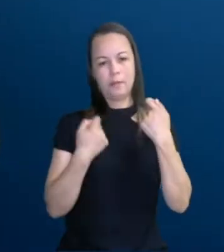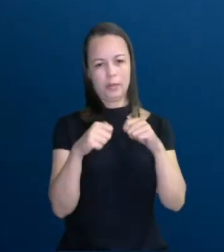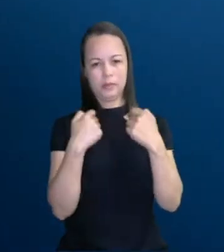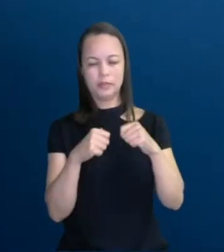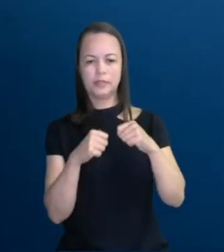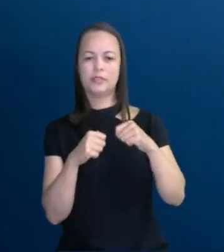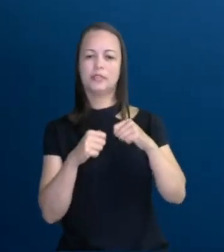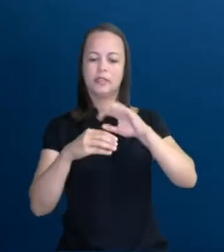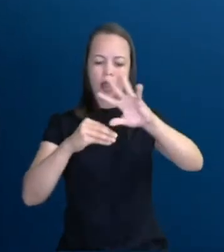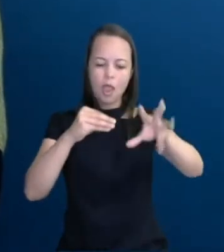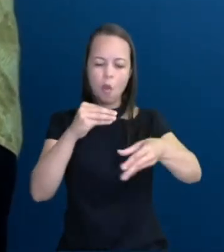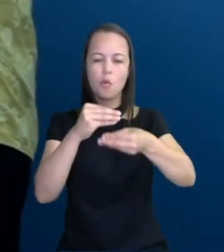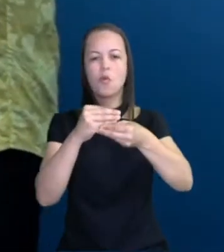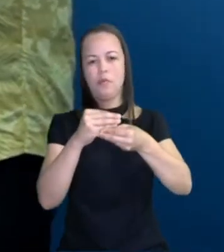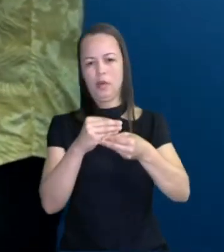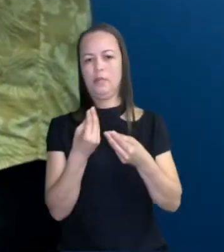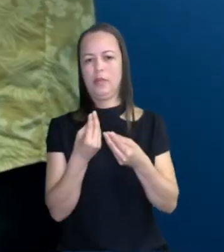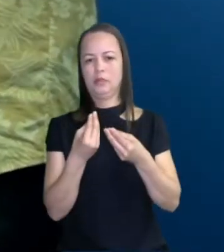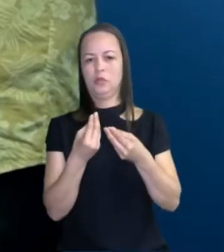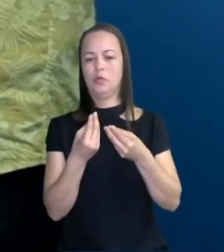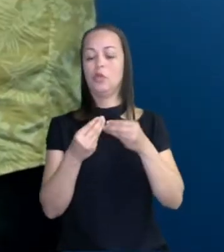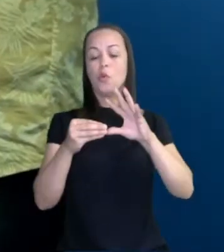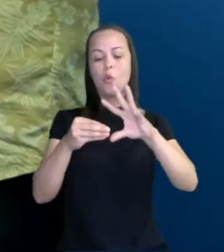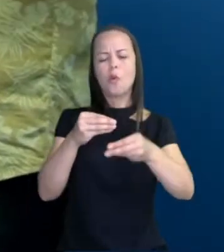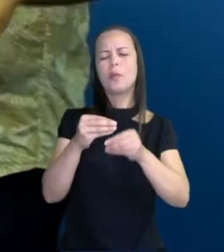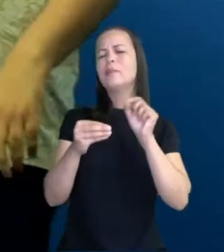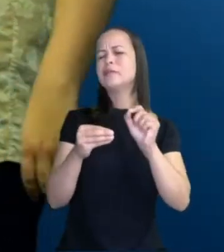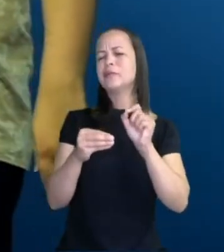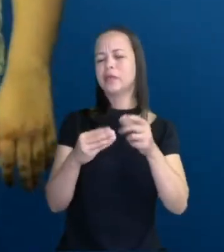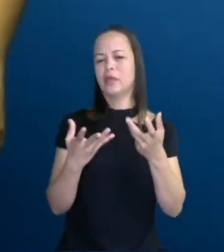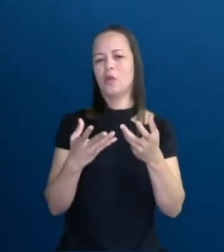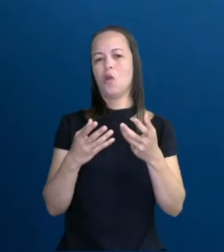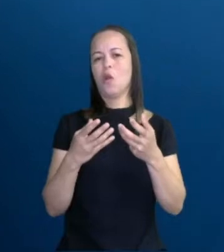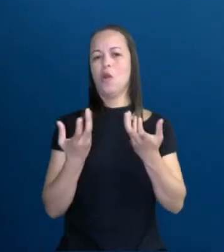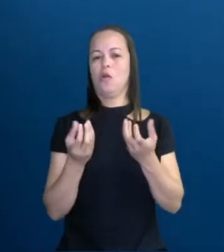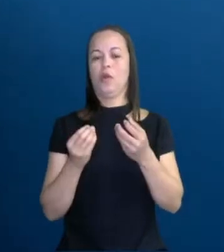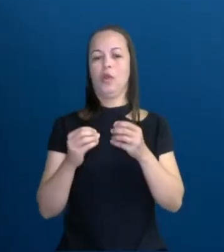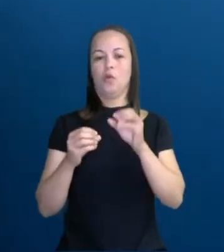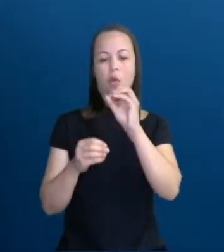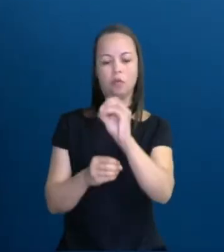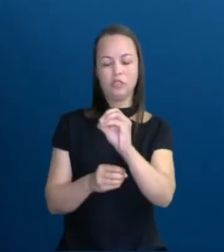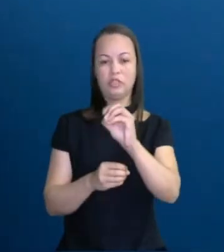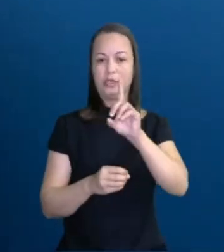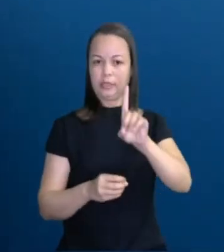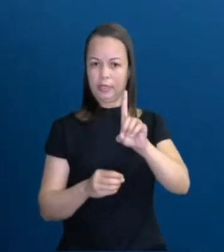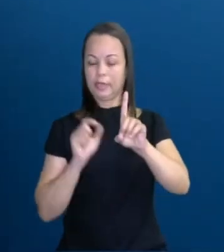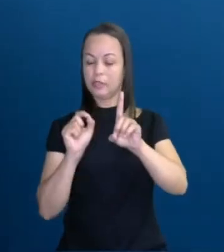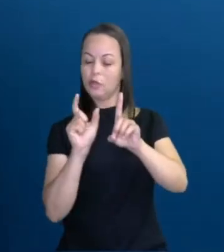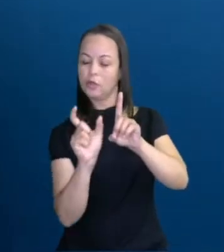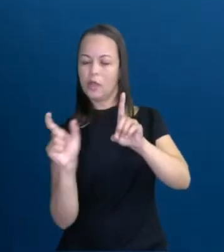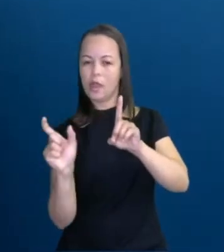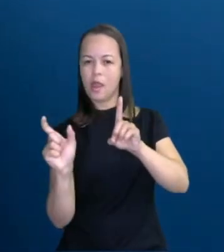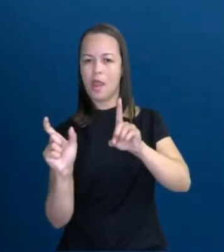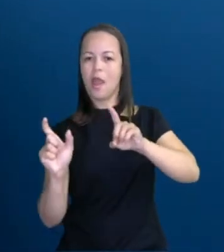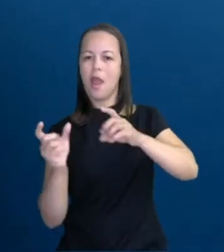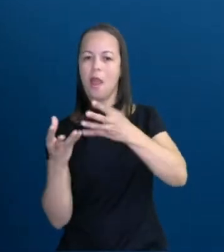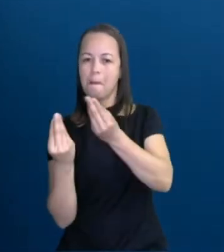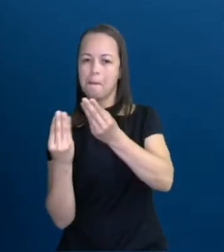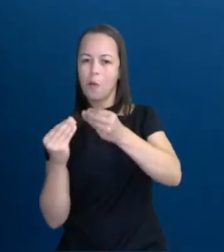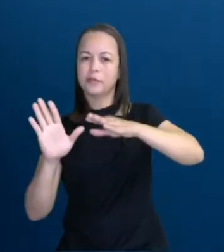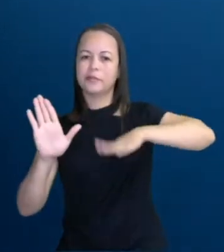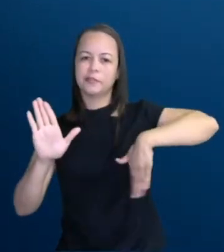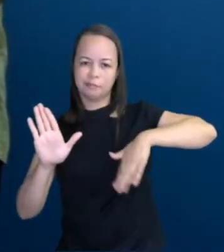quem é esse complemento? É o objeto direto, muitas praias. Mais uma vez, percebam que entre o